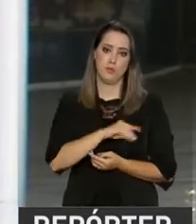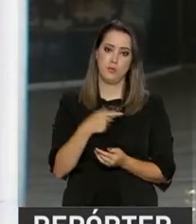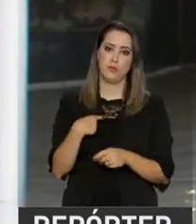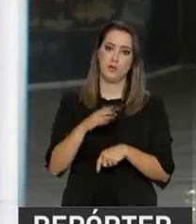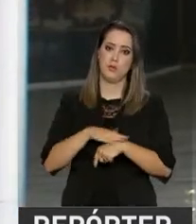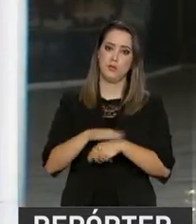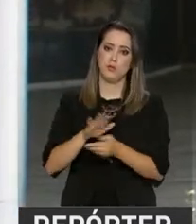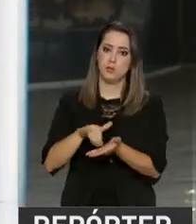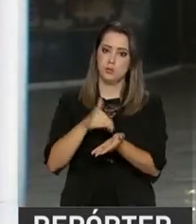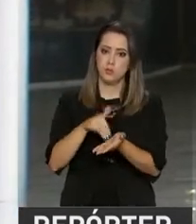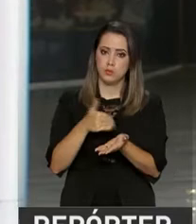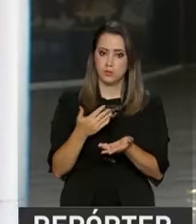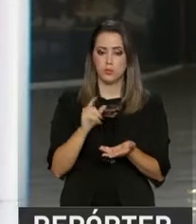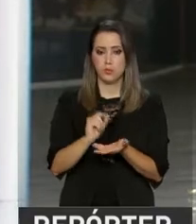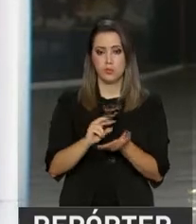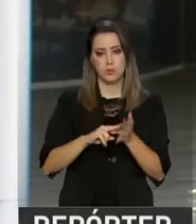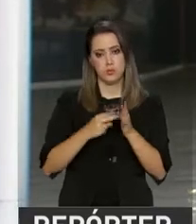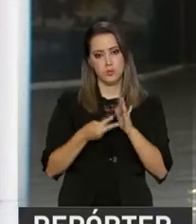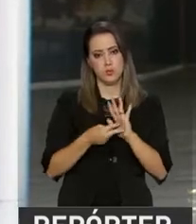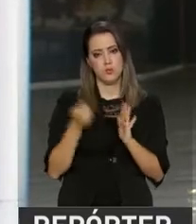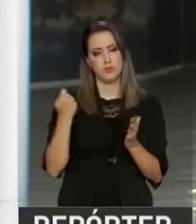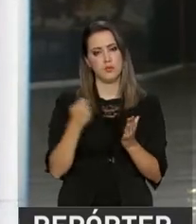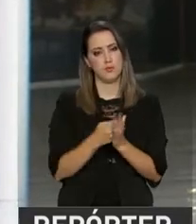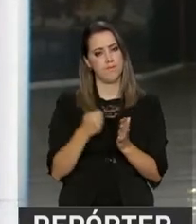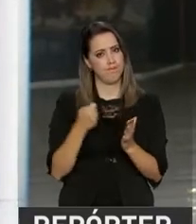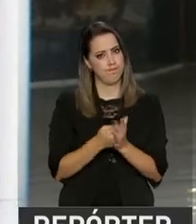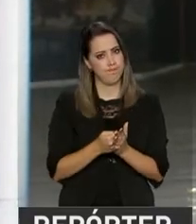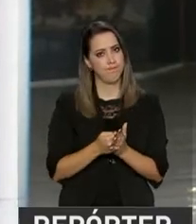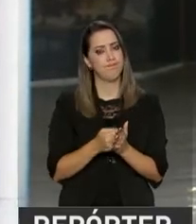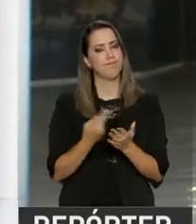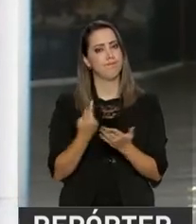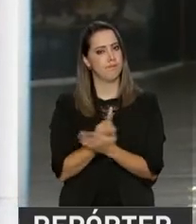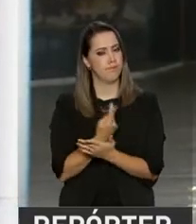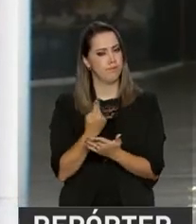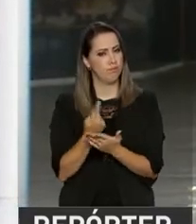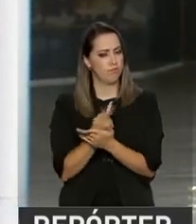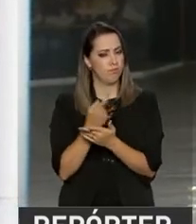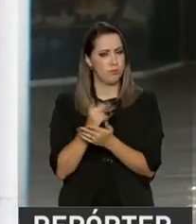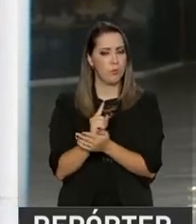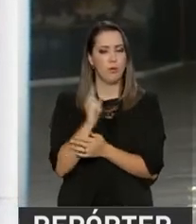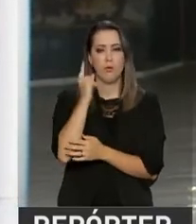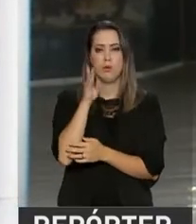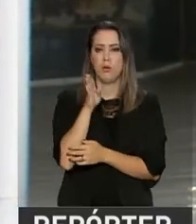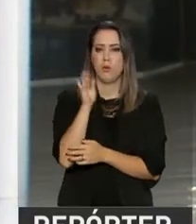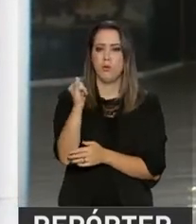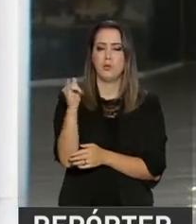do cadastro. Isso representa pagamentos indevidos de cerca de